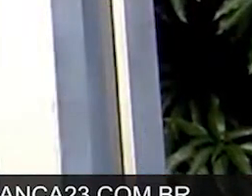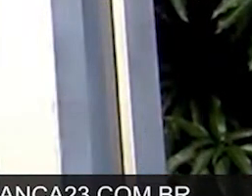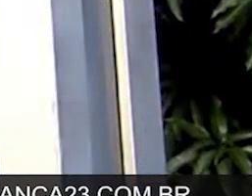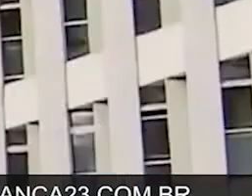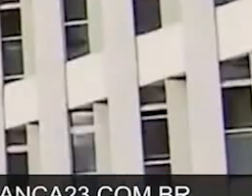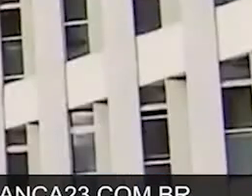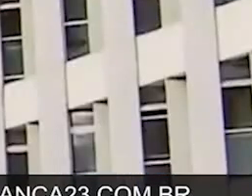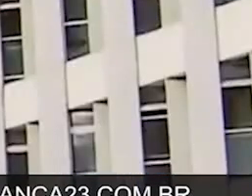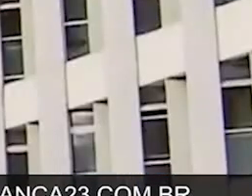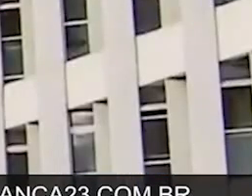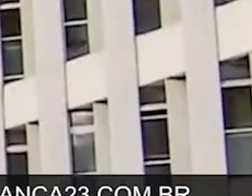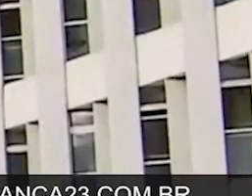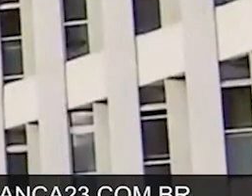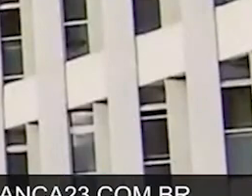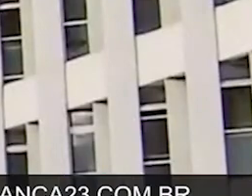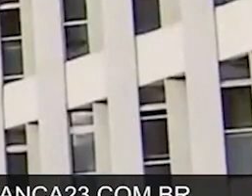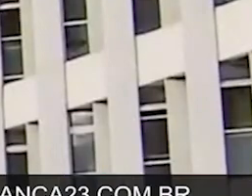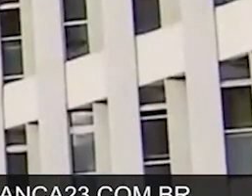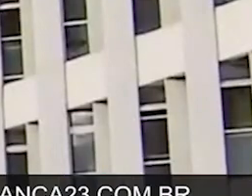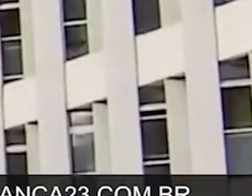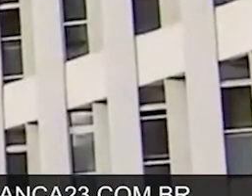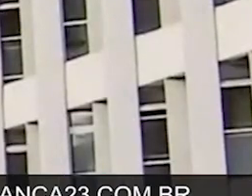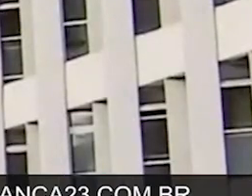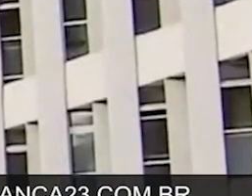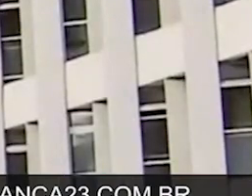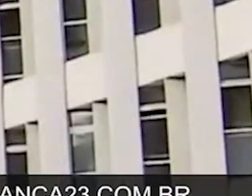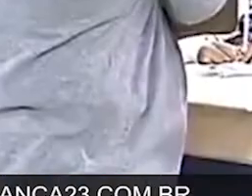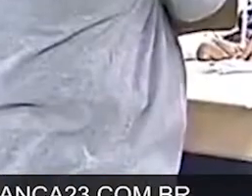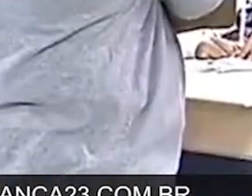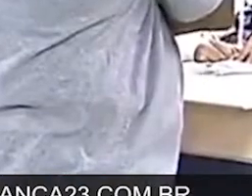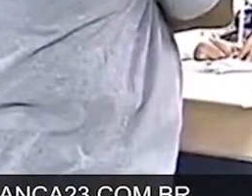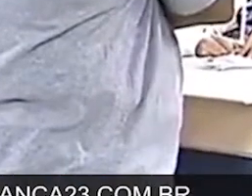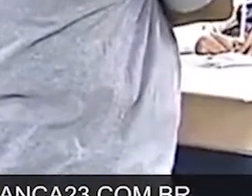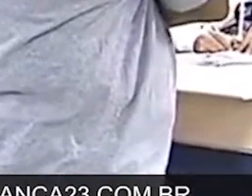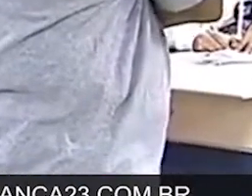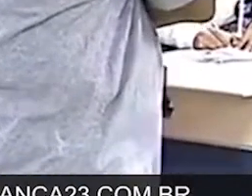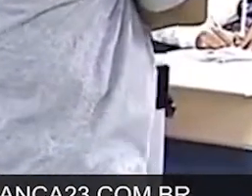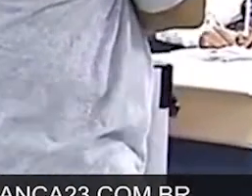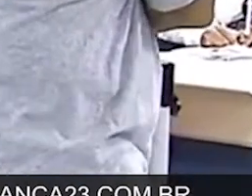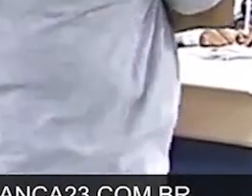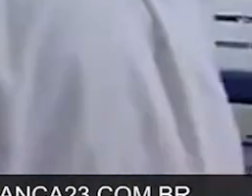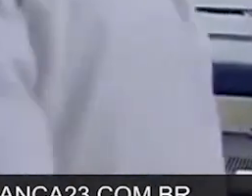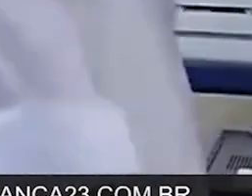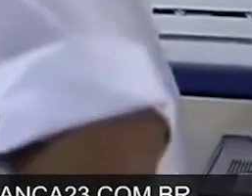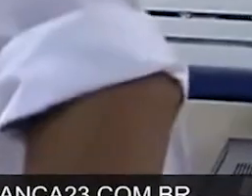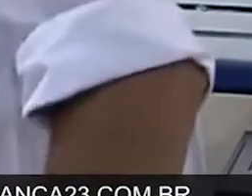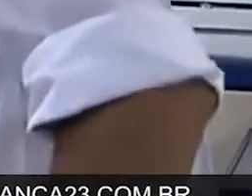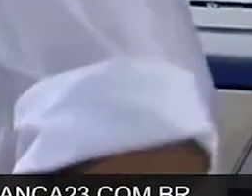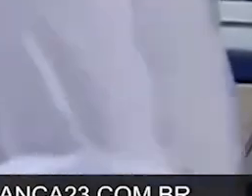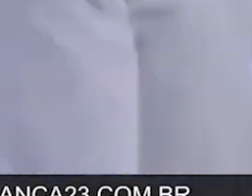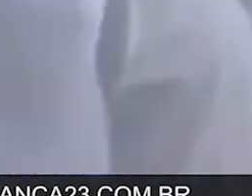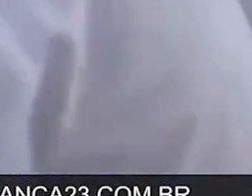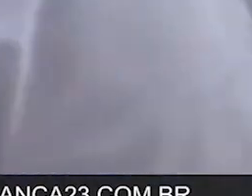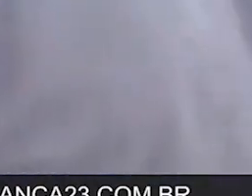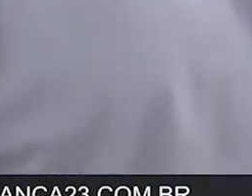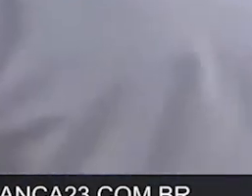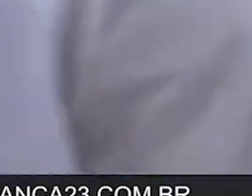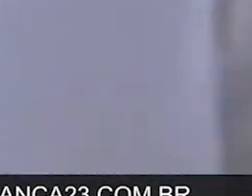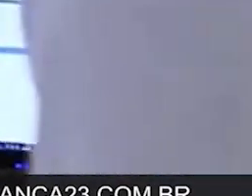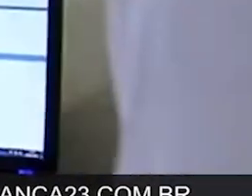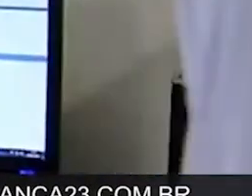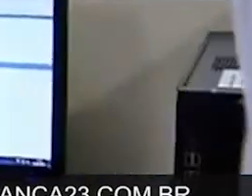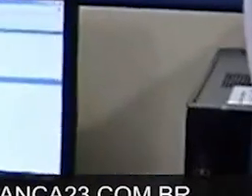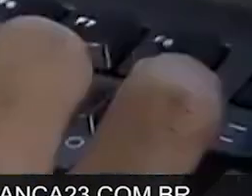restituição pode fazer com que você receba aí o que você tem direito de volta mais rápido. Essa é uma das novidades aí para quem tem